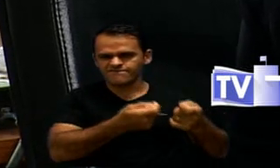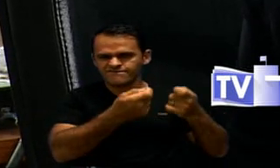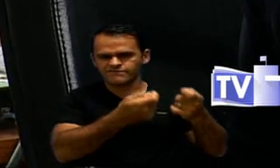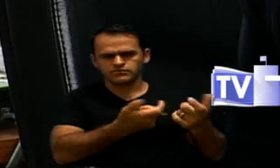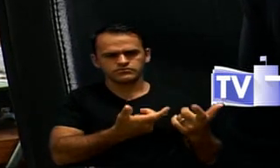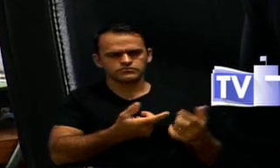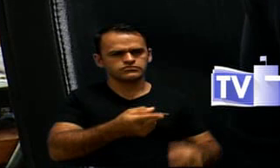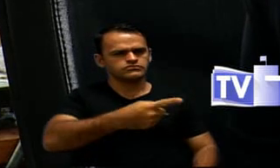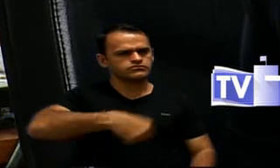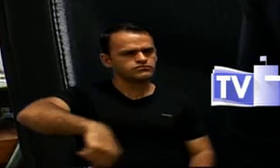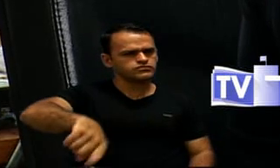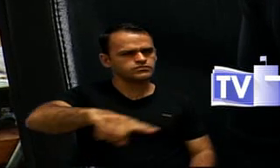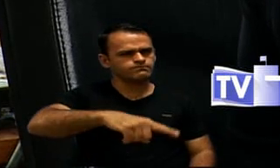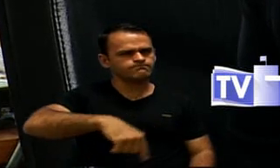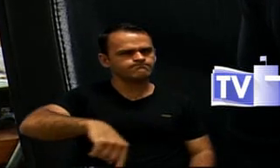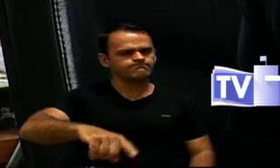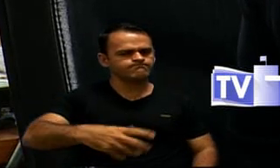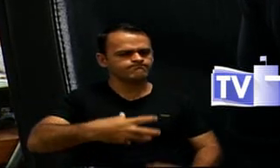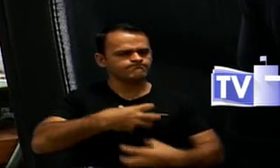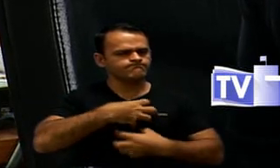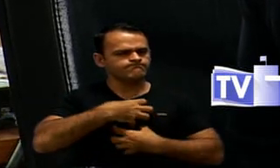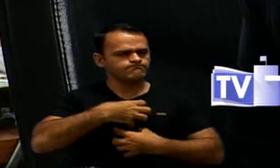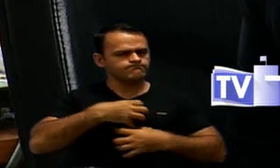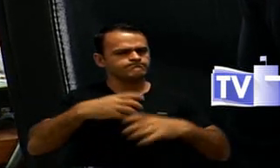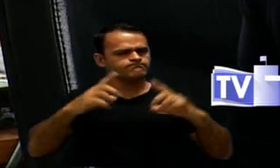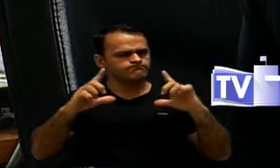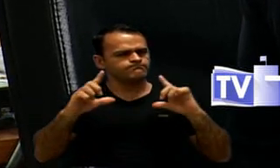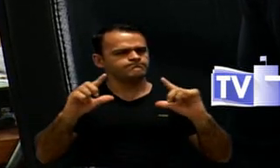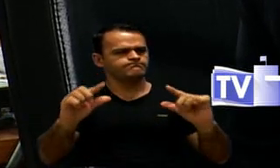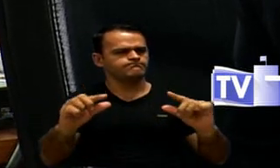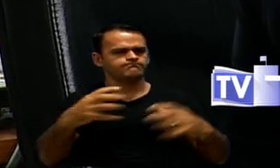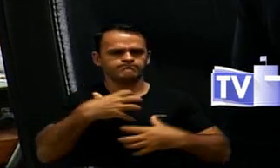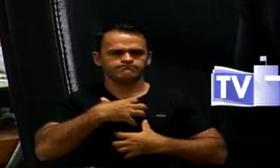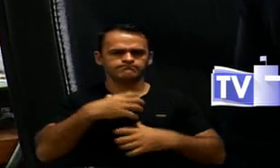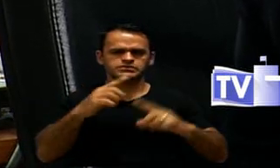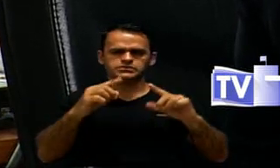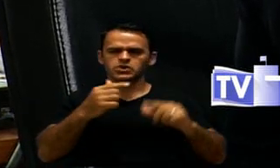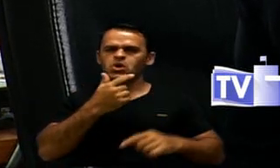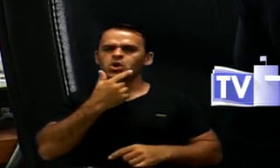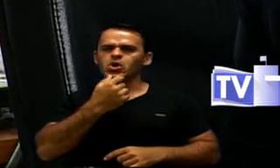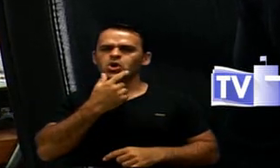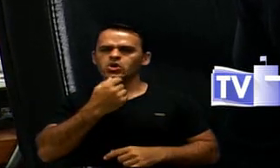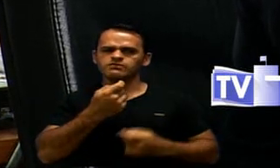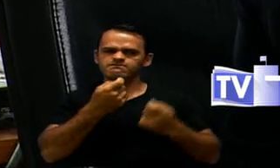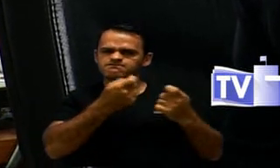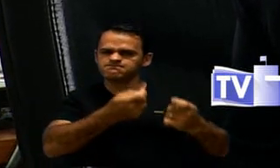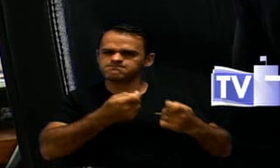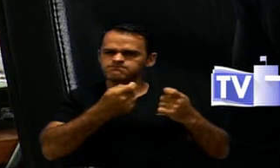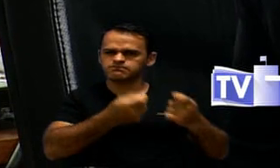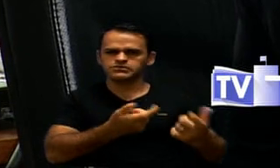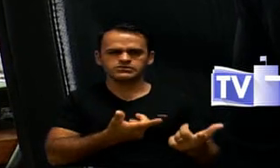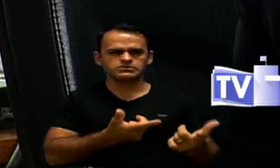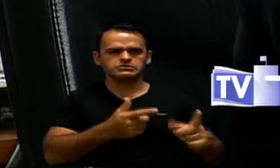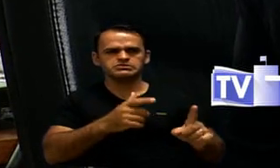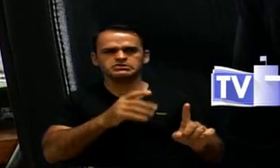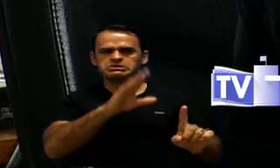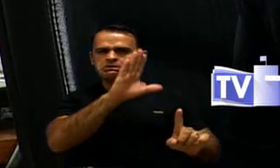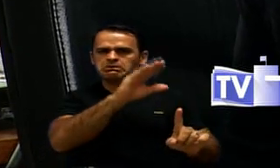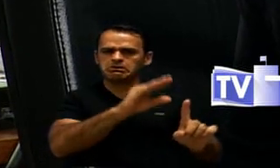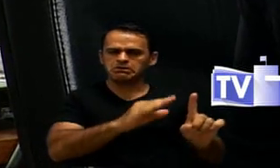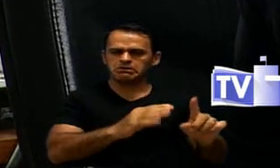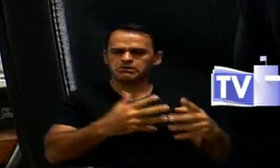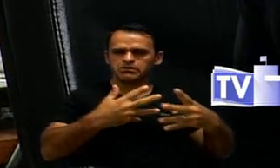A gente sentiu uma diminuição nessa importunação em relação aos terminais